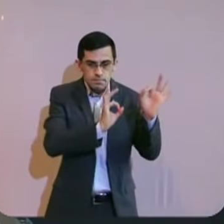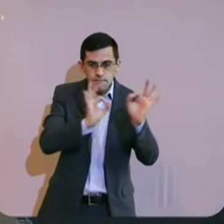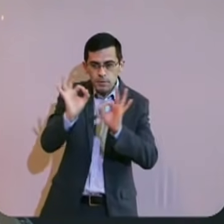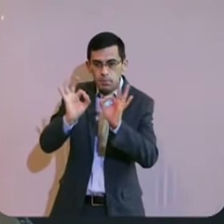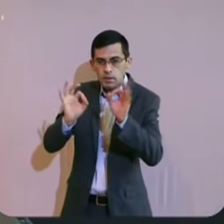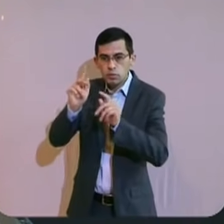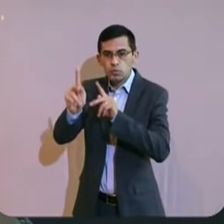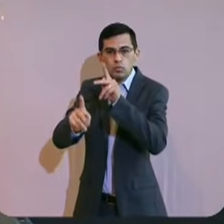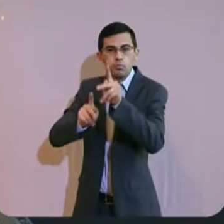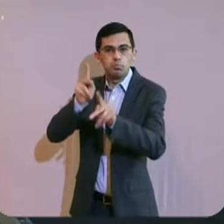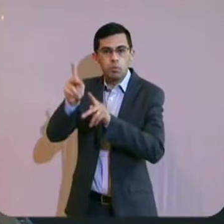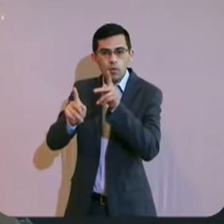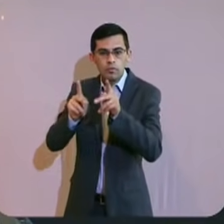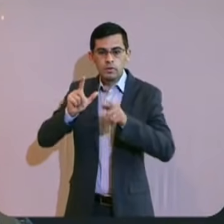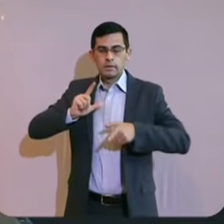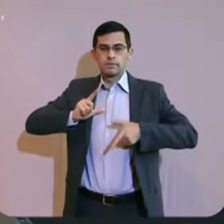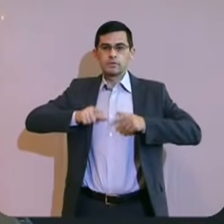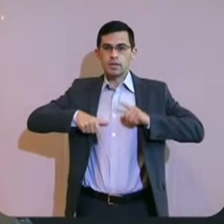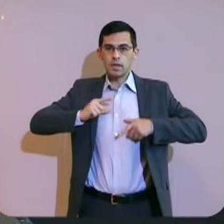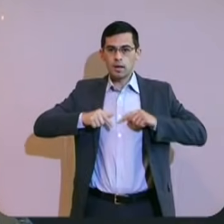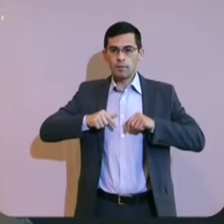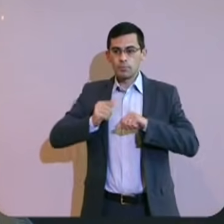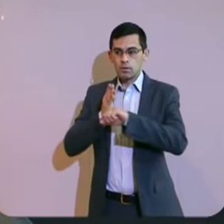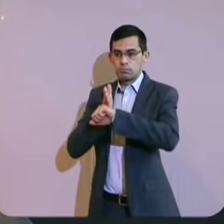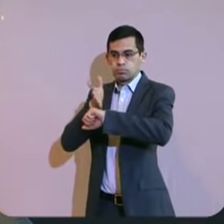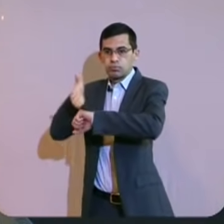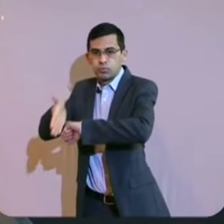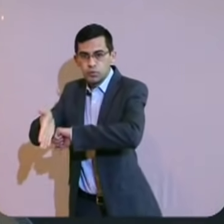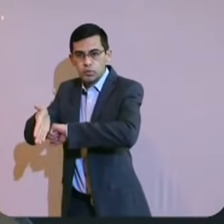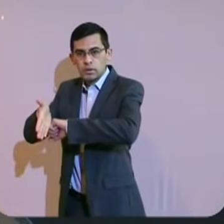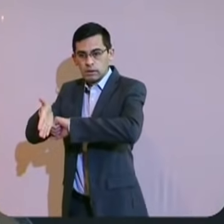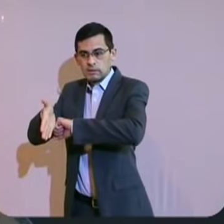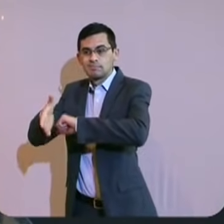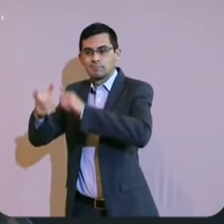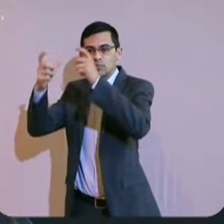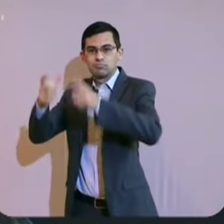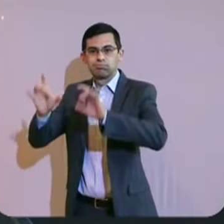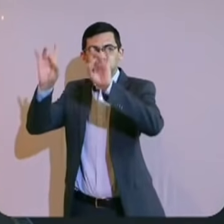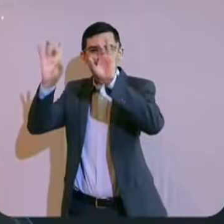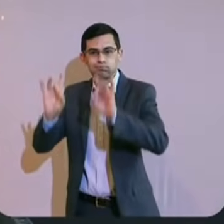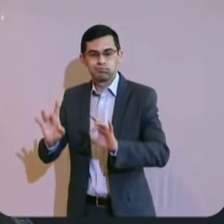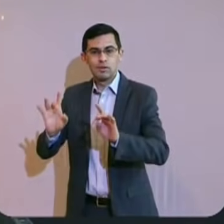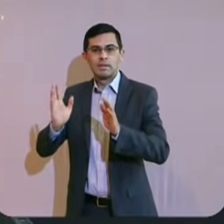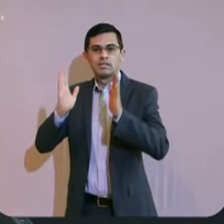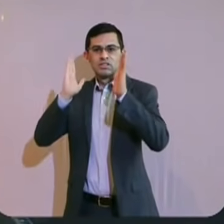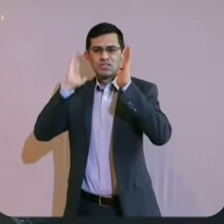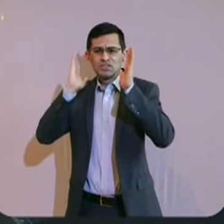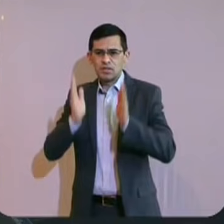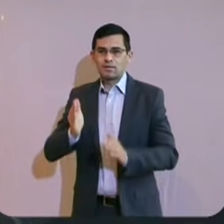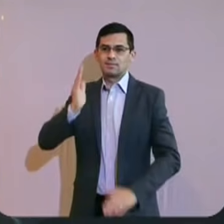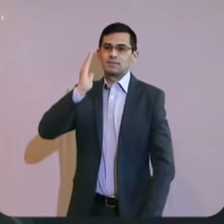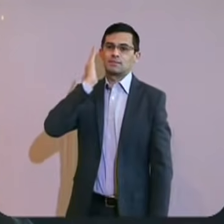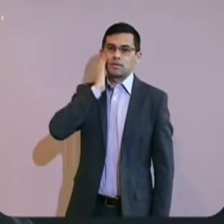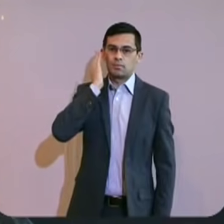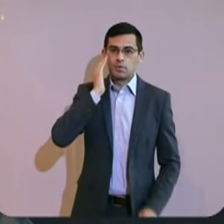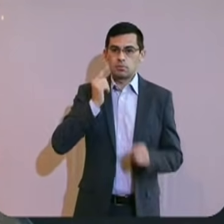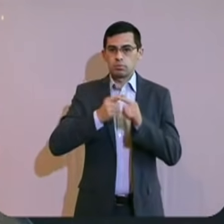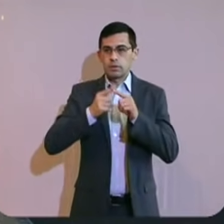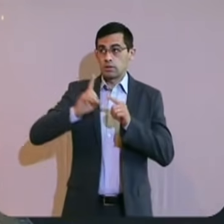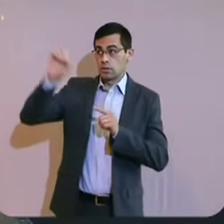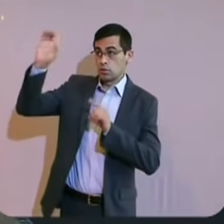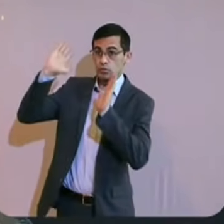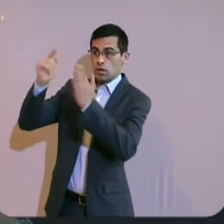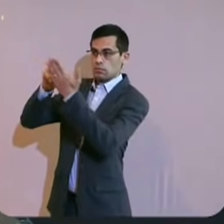preparando o povo de Israel para adentrar a terra prometida. Ele já sabia, porque Deus já